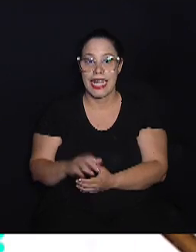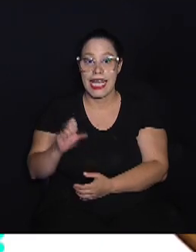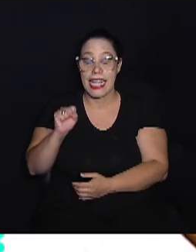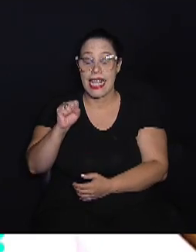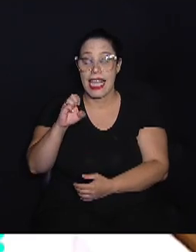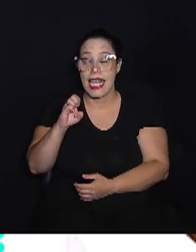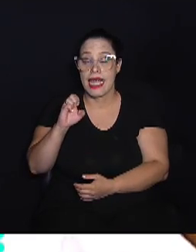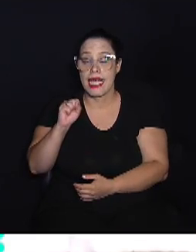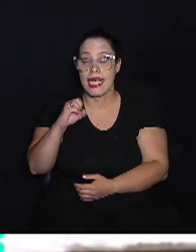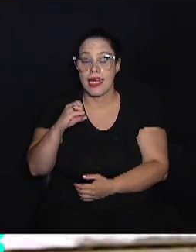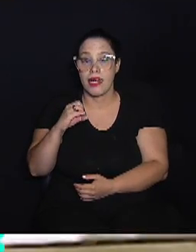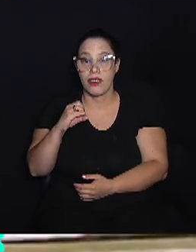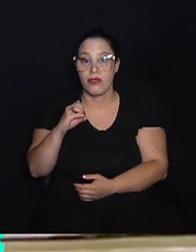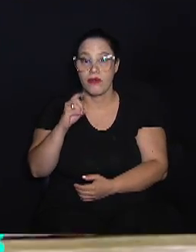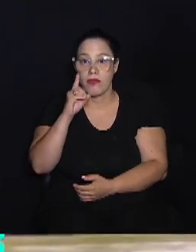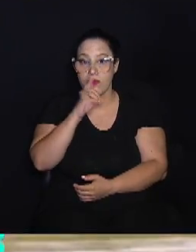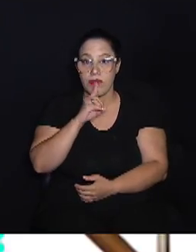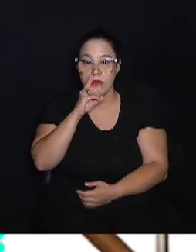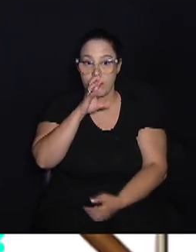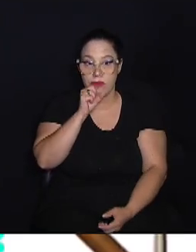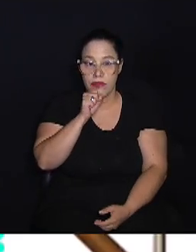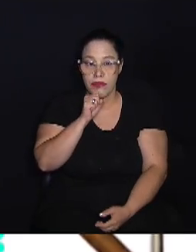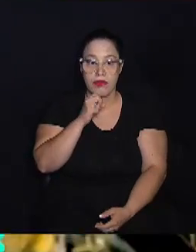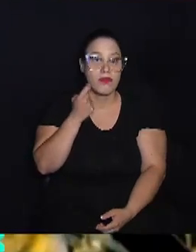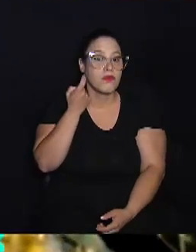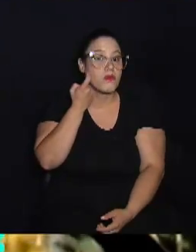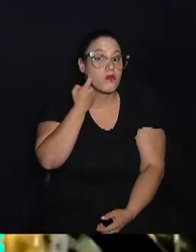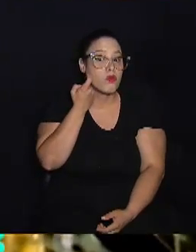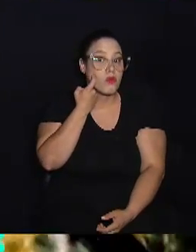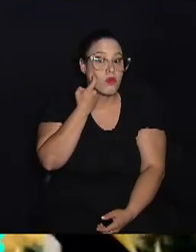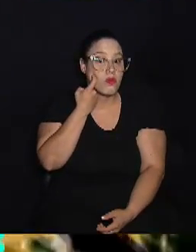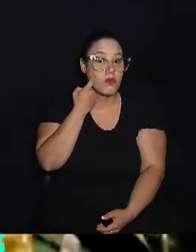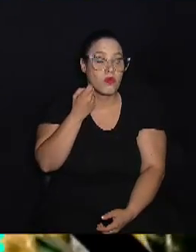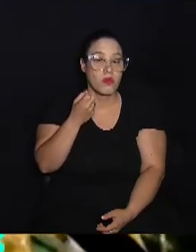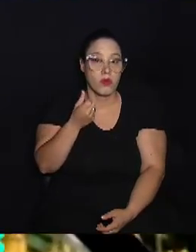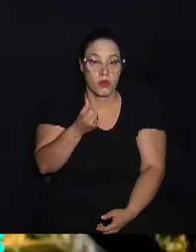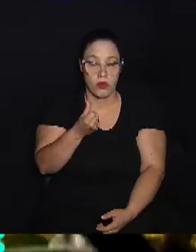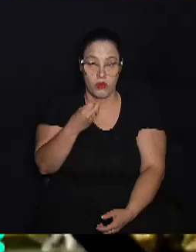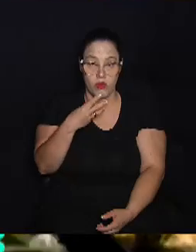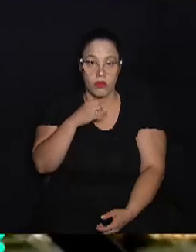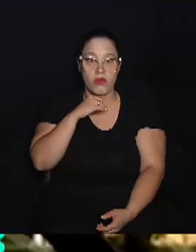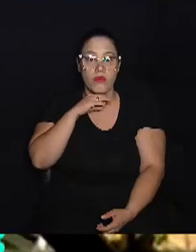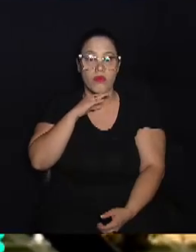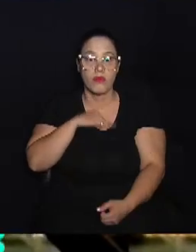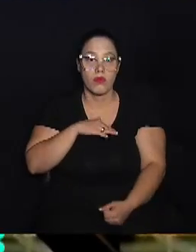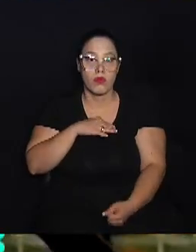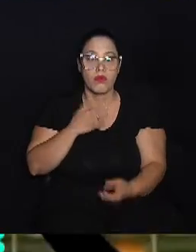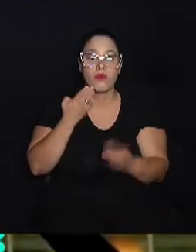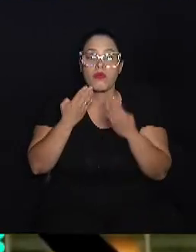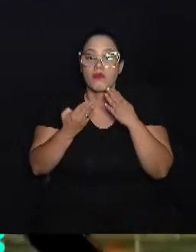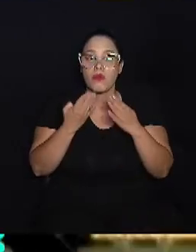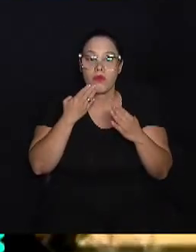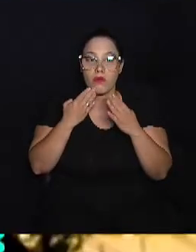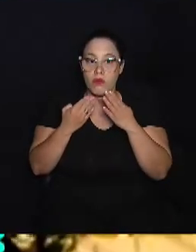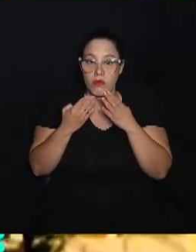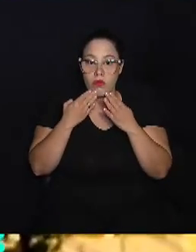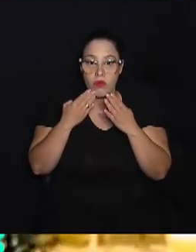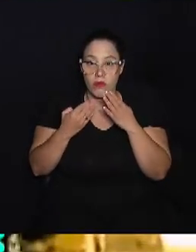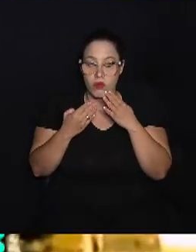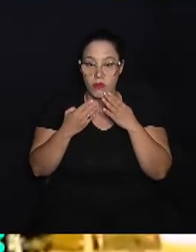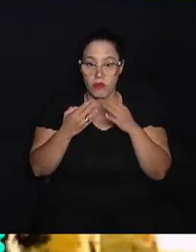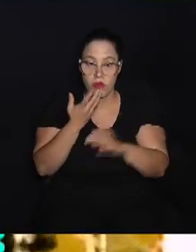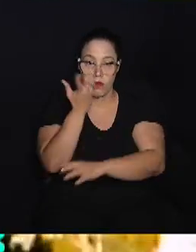para este fim de semana. Nesta sexta-feira, a partir das 7h30 da noite, um bate-papo sobre a relevância